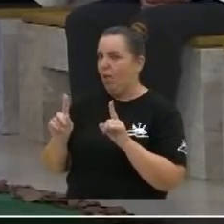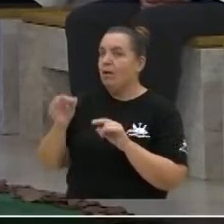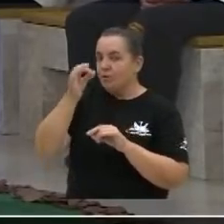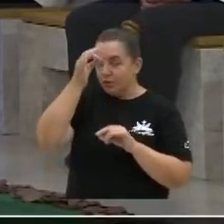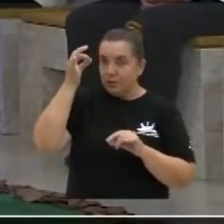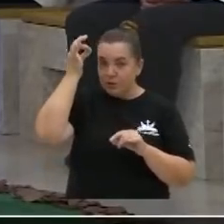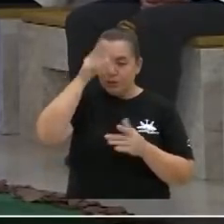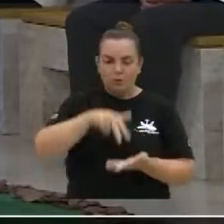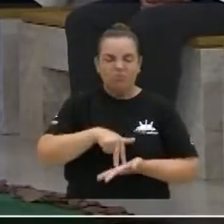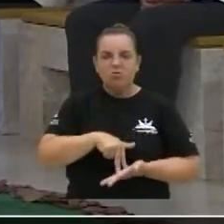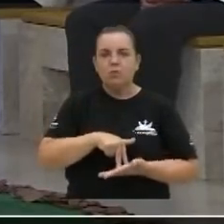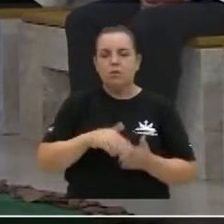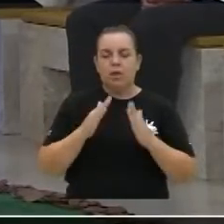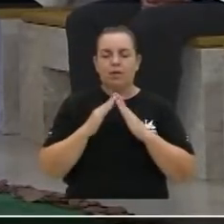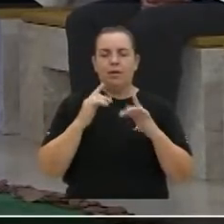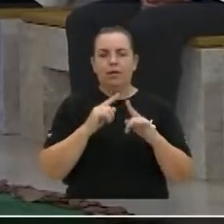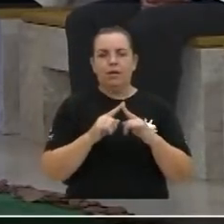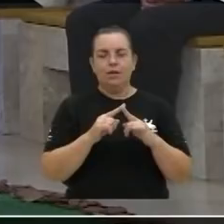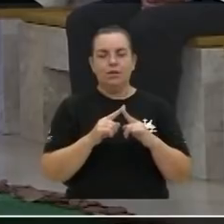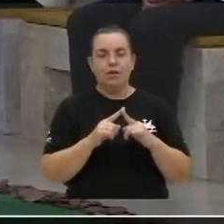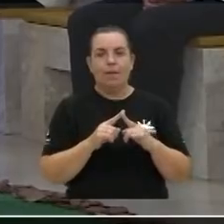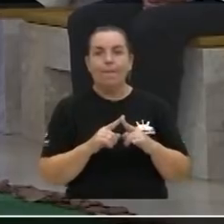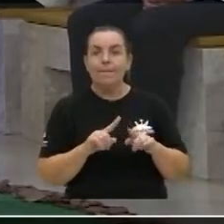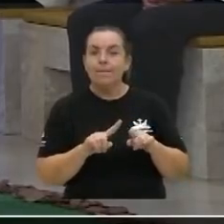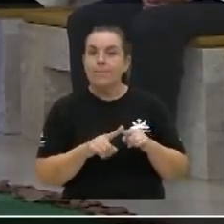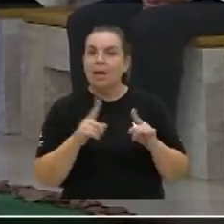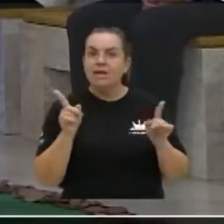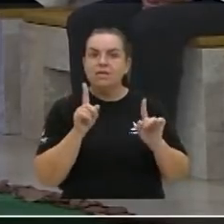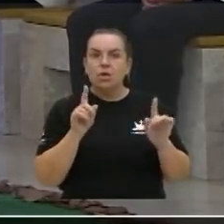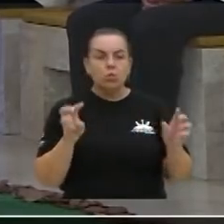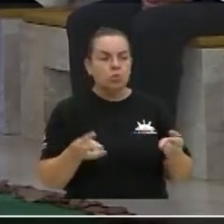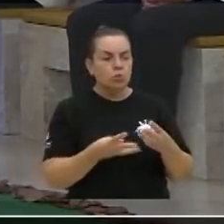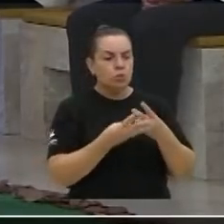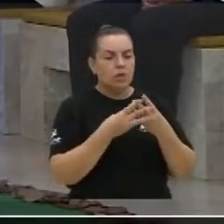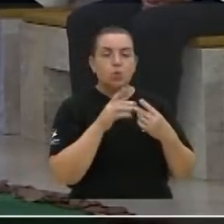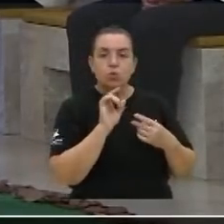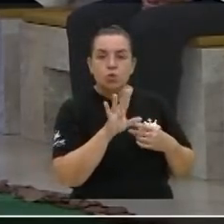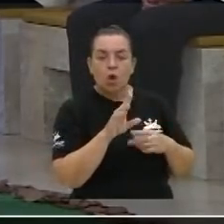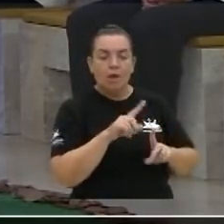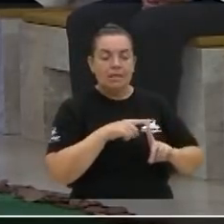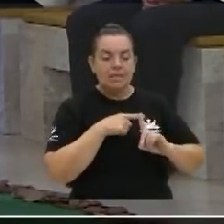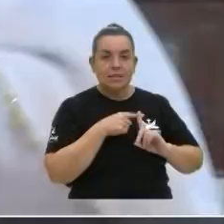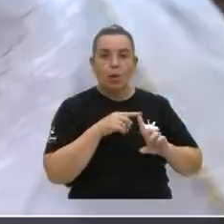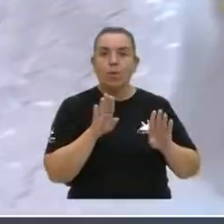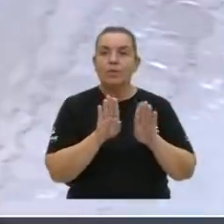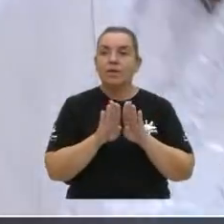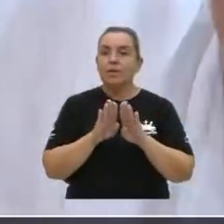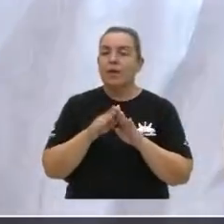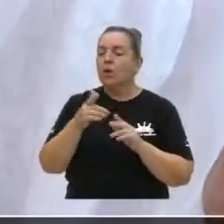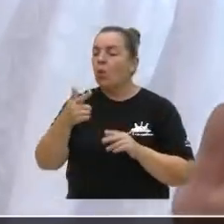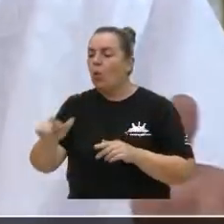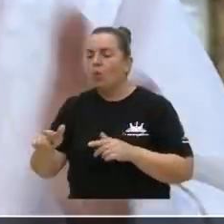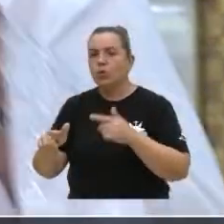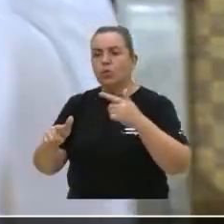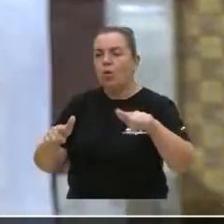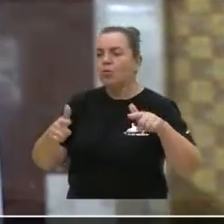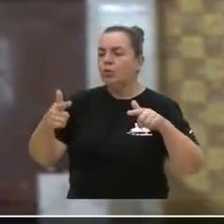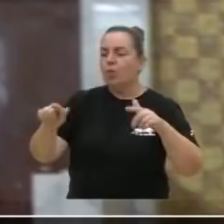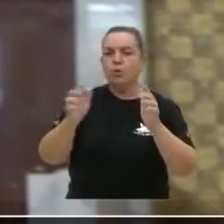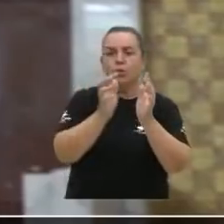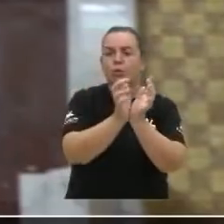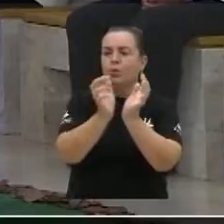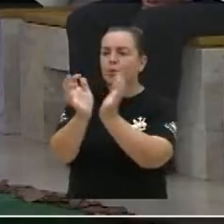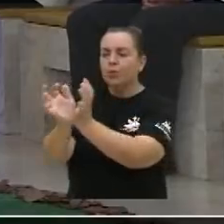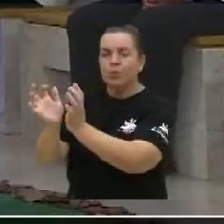de repente, não só judeus passam a ser cristãos, como também gregos,